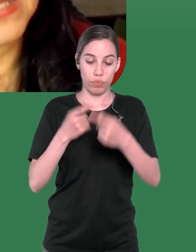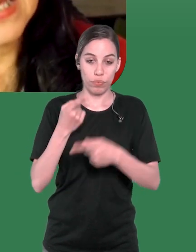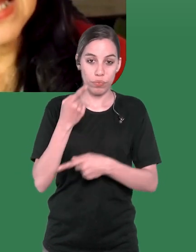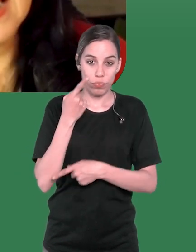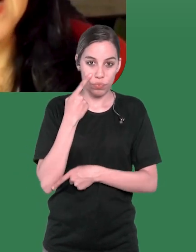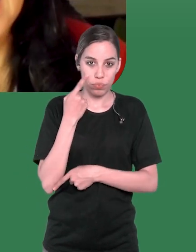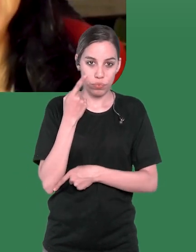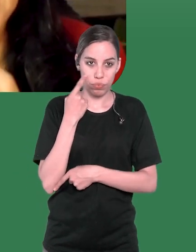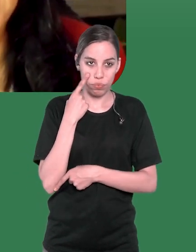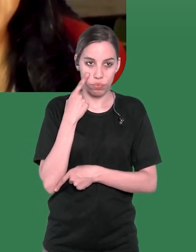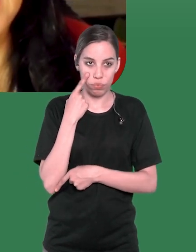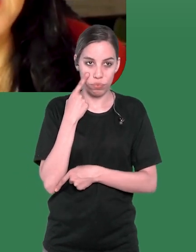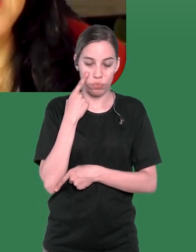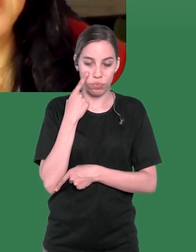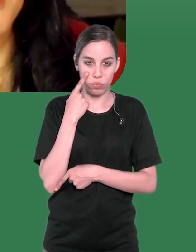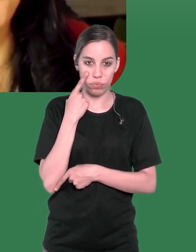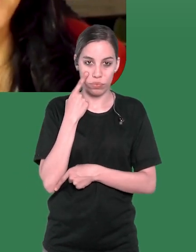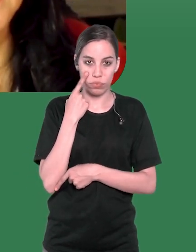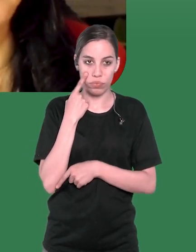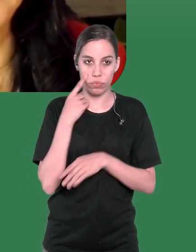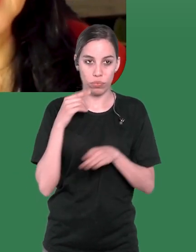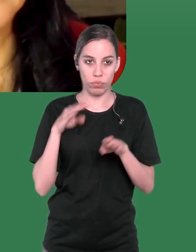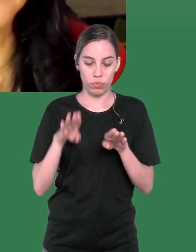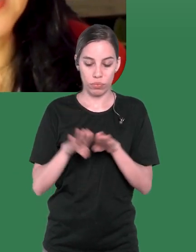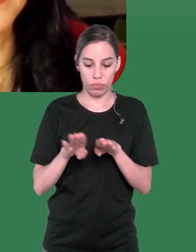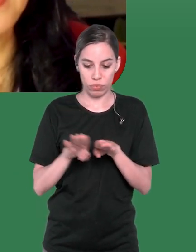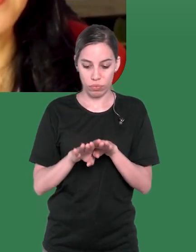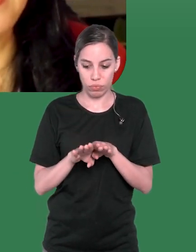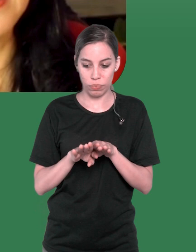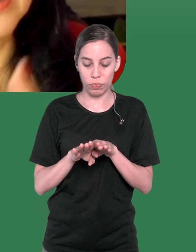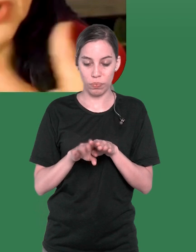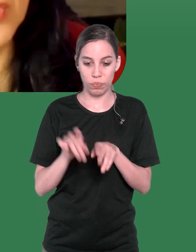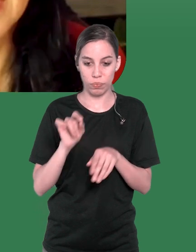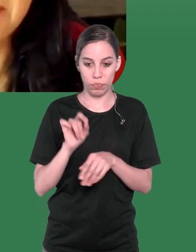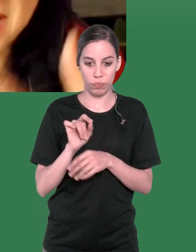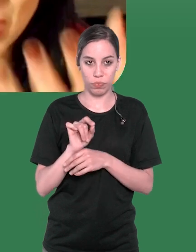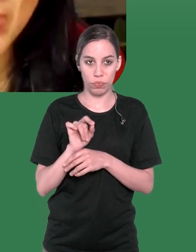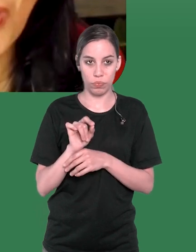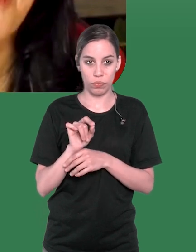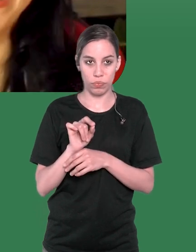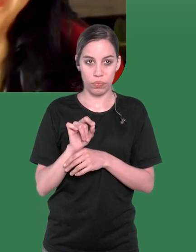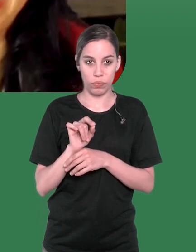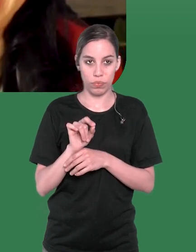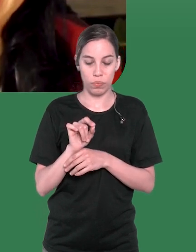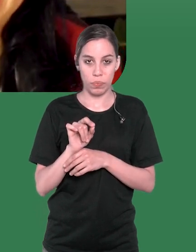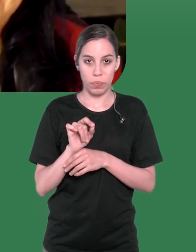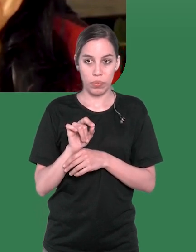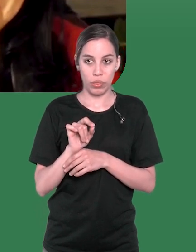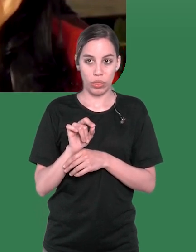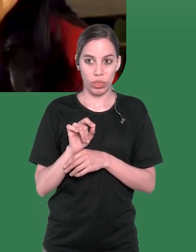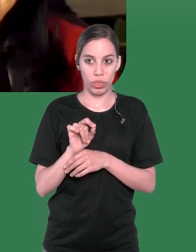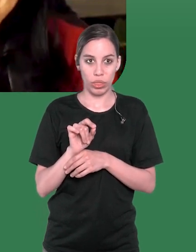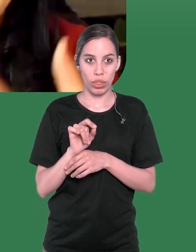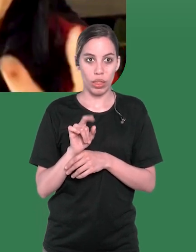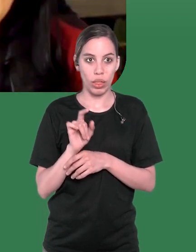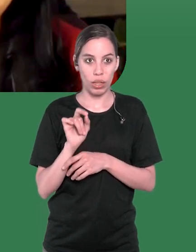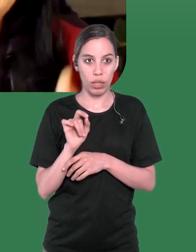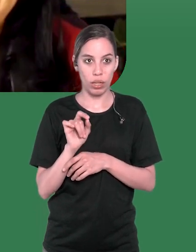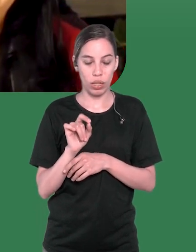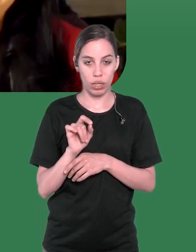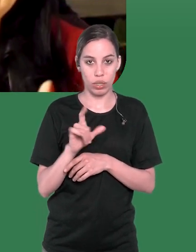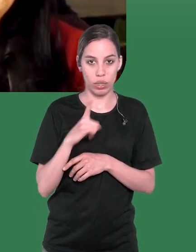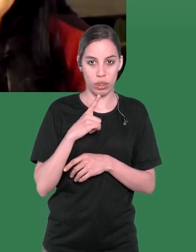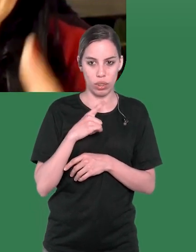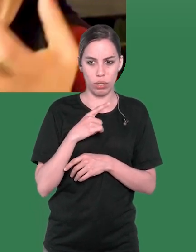documentário da Laurie Anderson, né, que é também sobre essa cachorra dela que